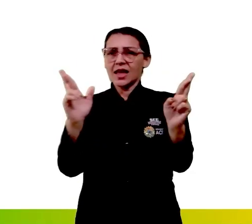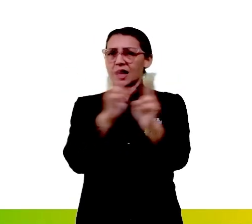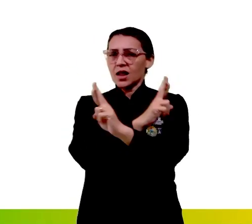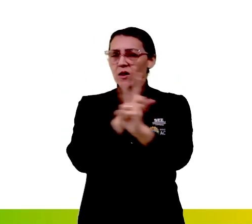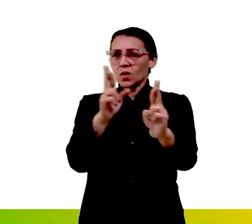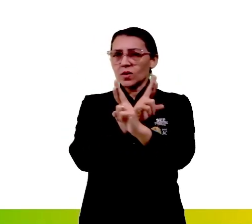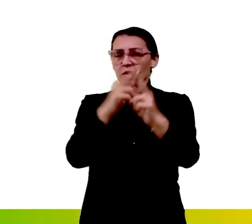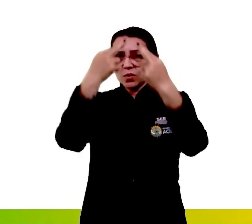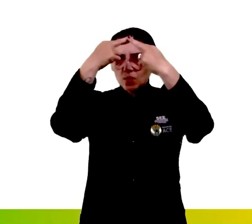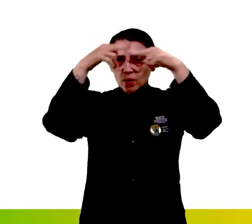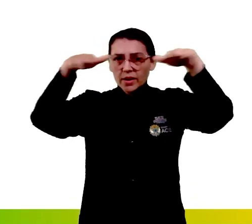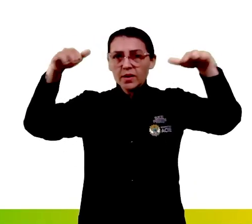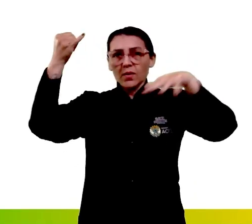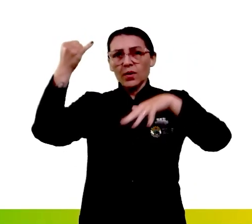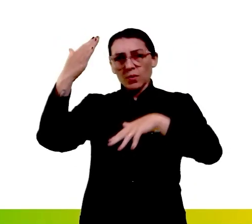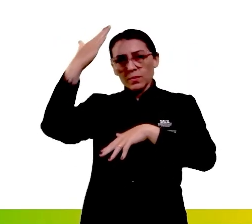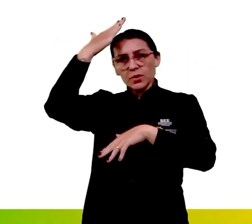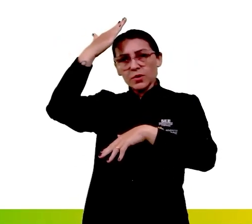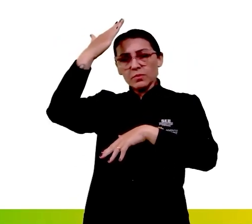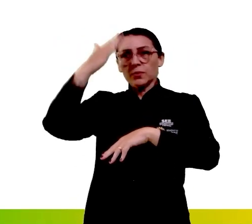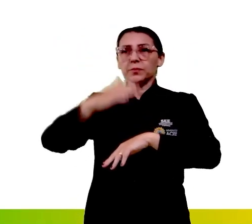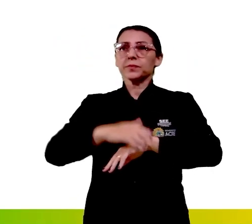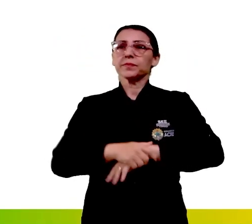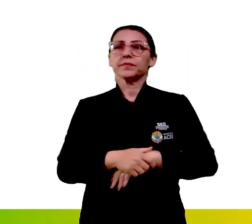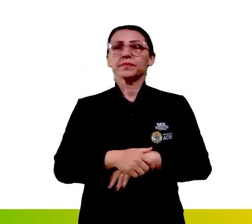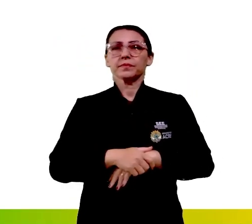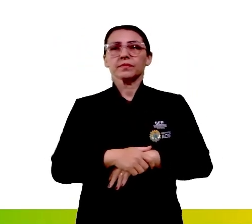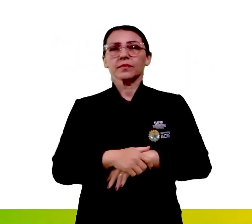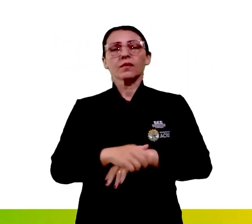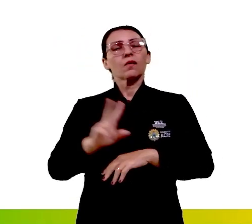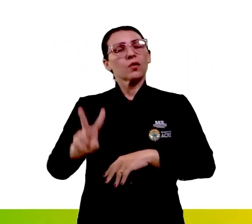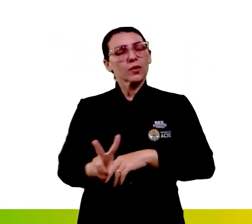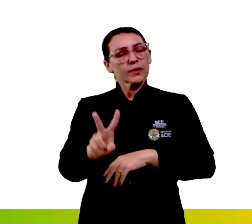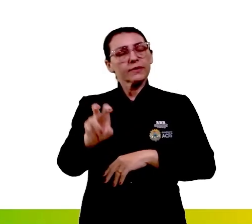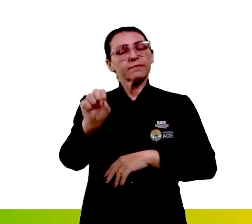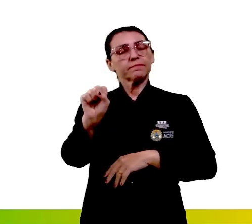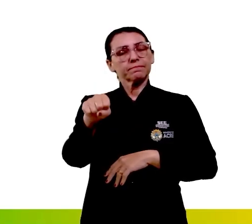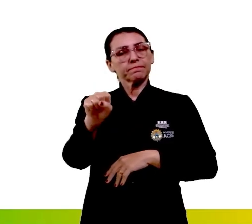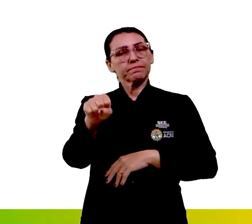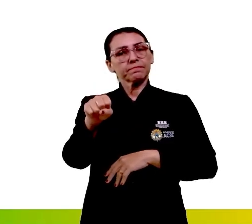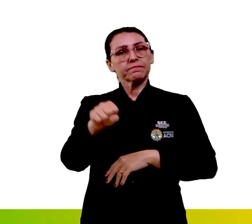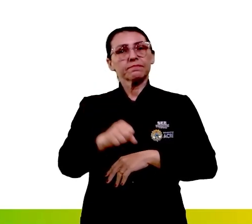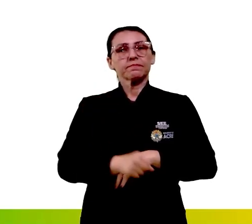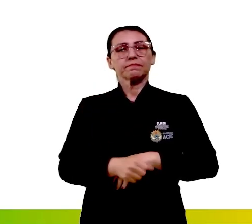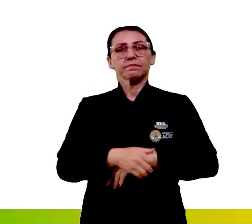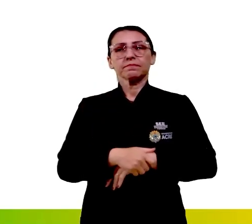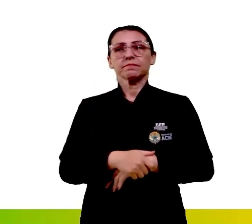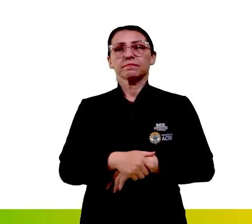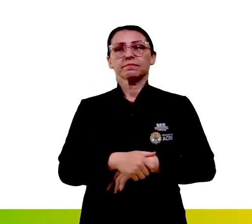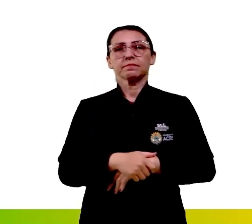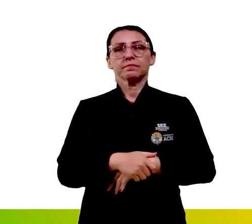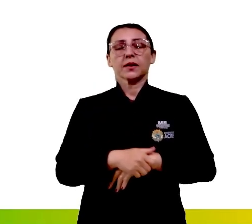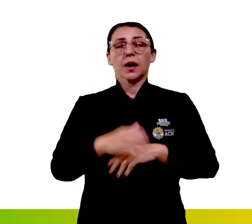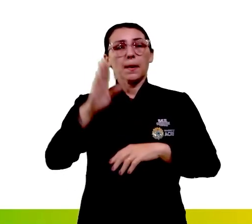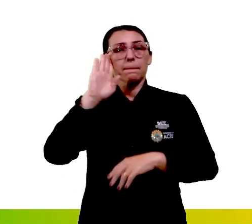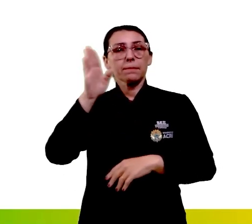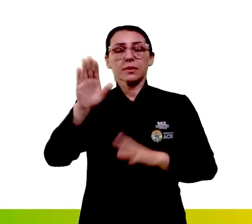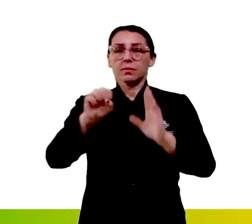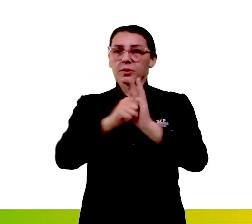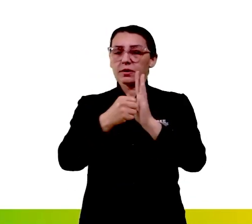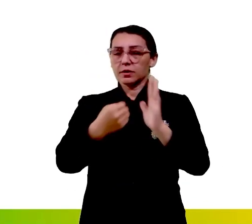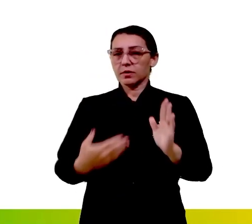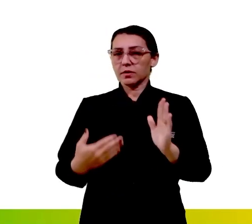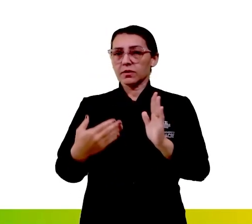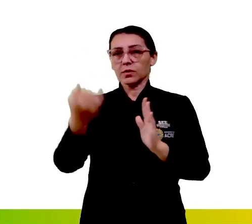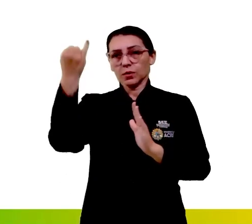o Renascimento nem com o Iluminismo. Pelo contrário, eles vão valorizar, aliás, o racionalismo vai ser a principal característica